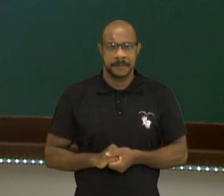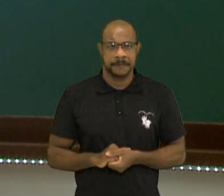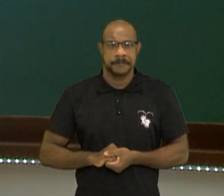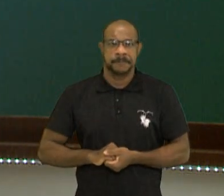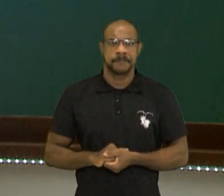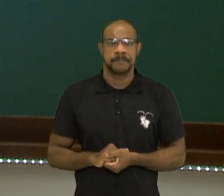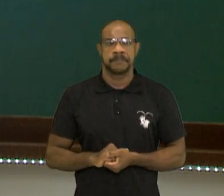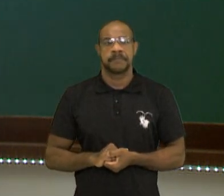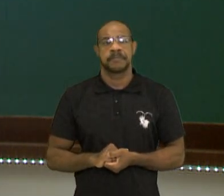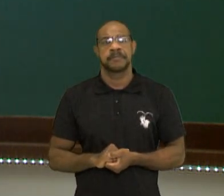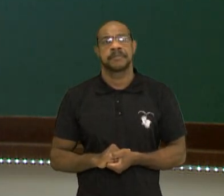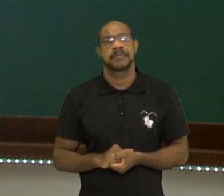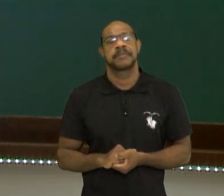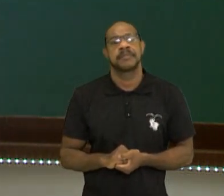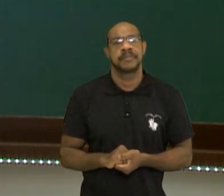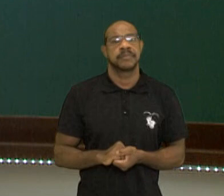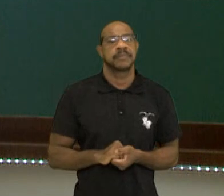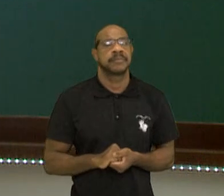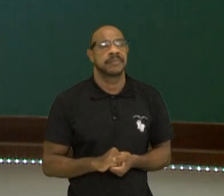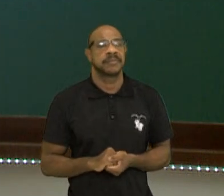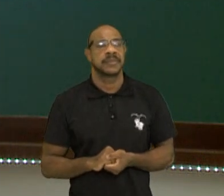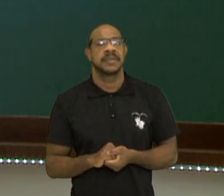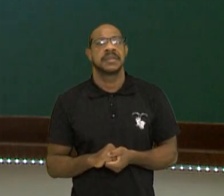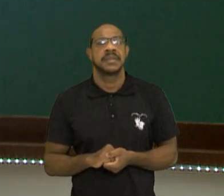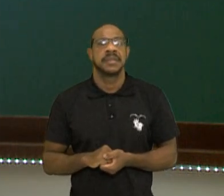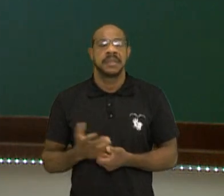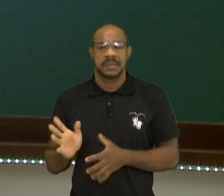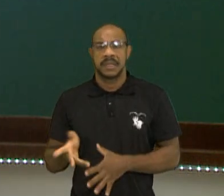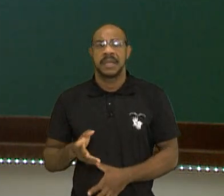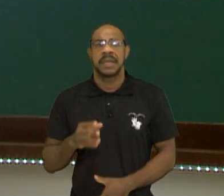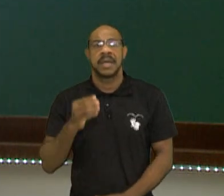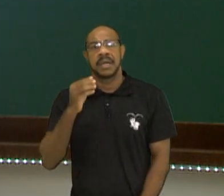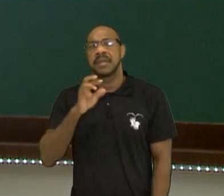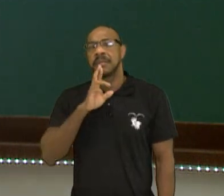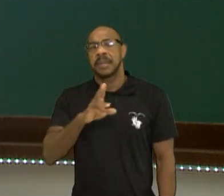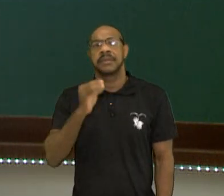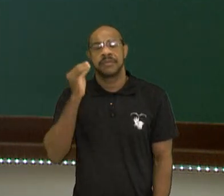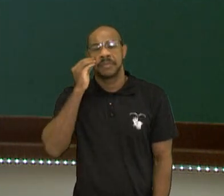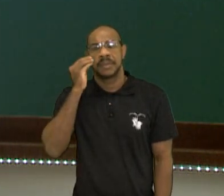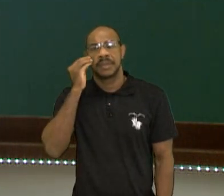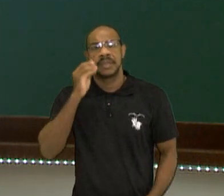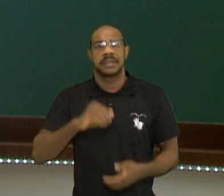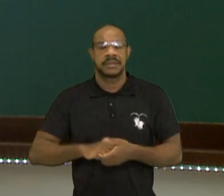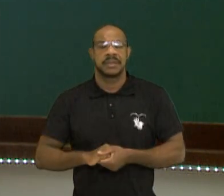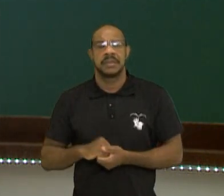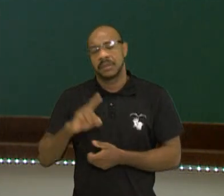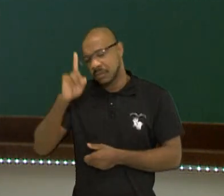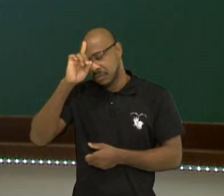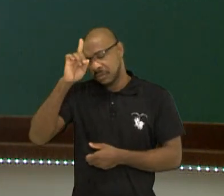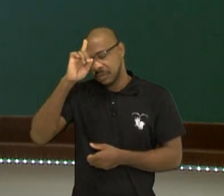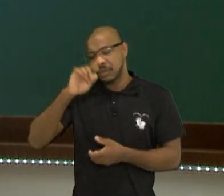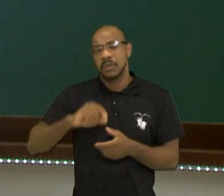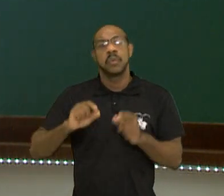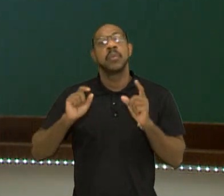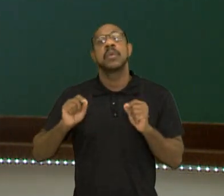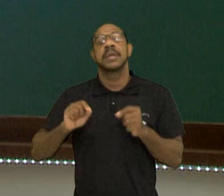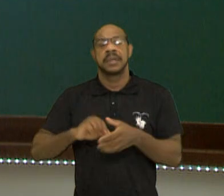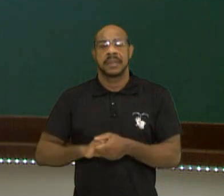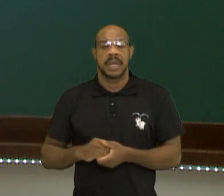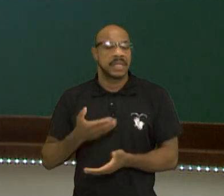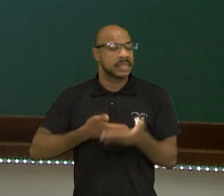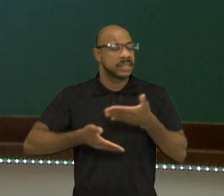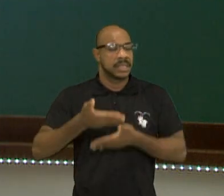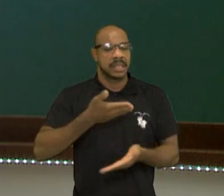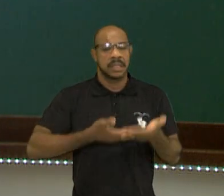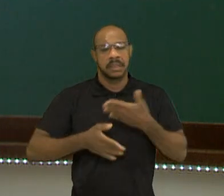dia. É resultado da experiência cotidiana de determinado agrupamento humano em sua interação